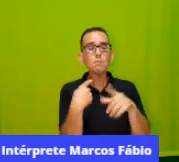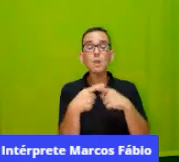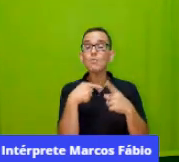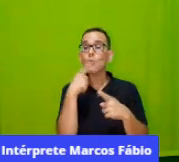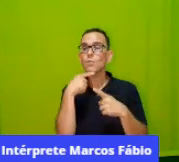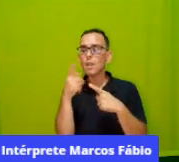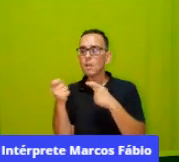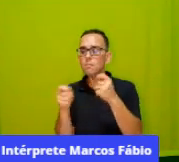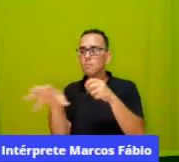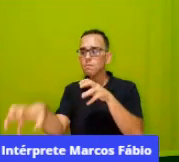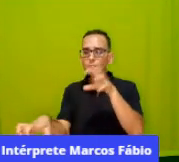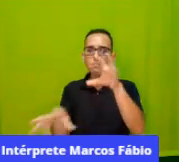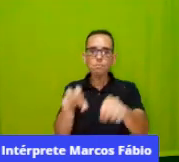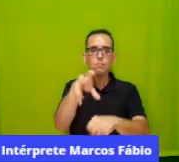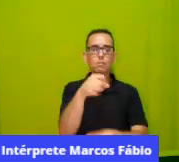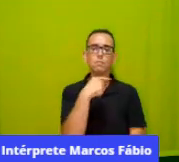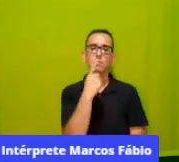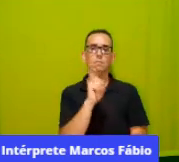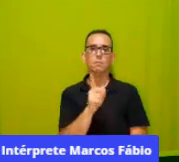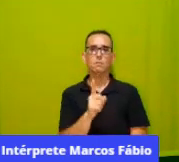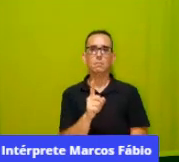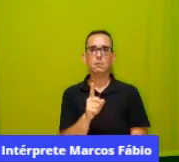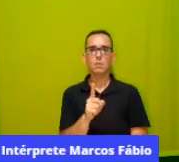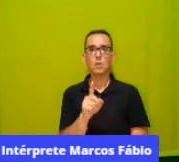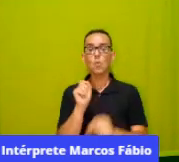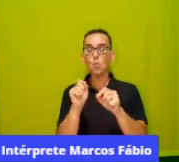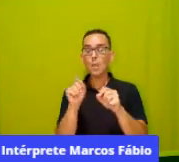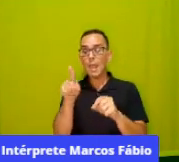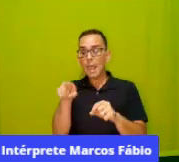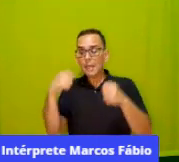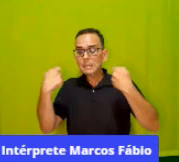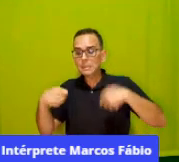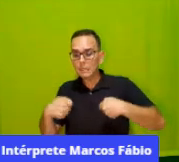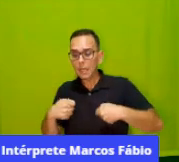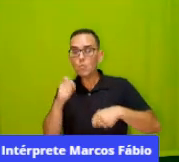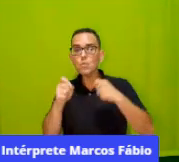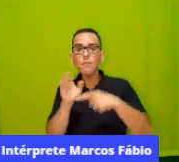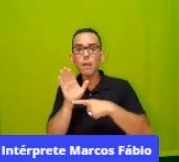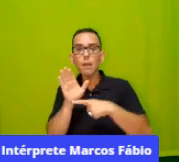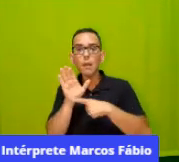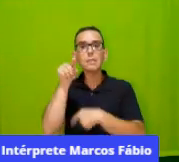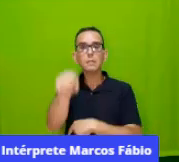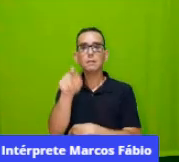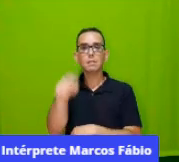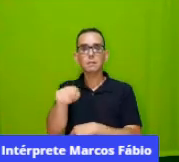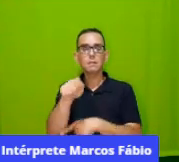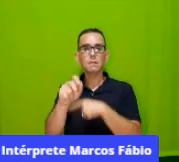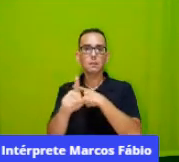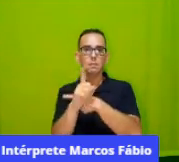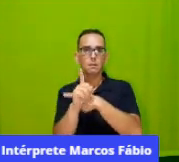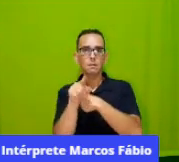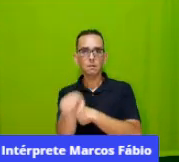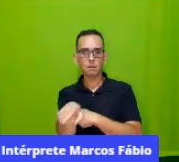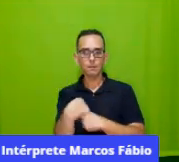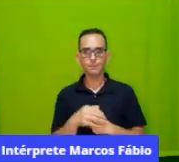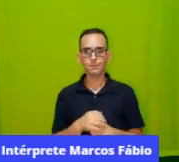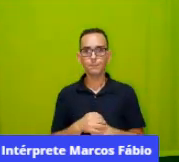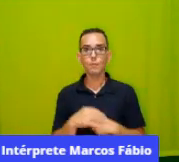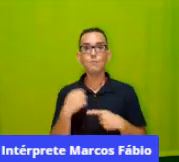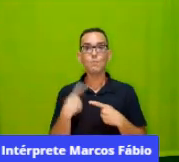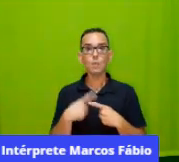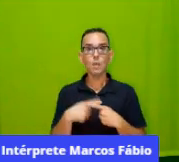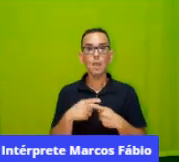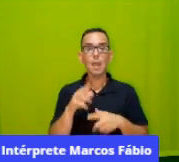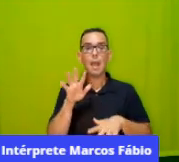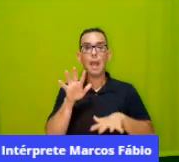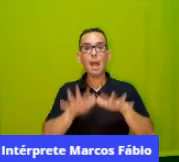com o apontamento, né? Porque muitas vezes ele não consegue manipular. Então sempre visualizando assim, a necessidade mesmo, o que vai